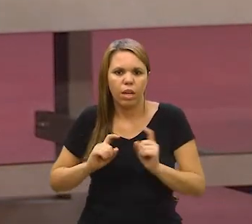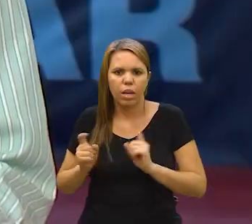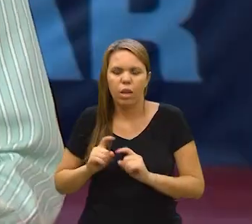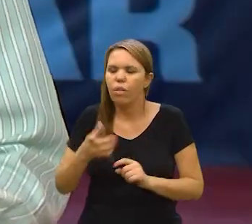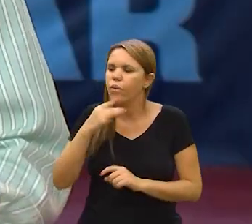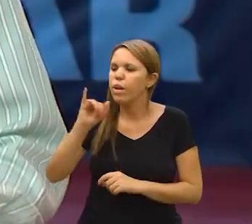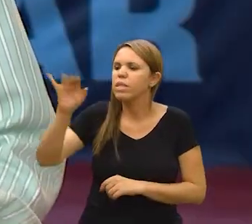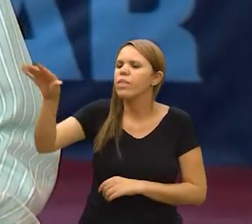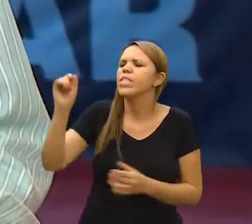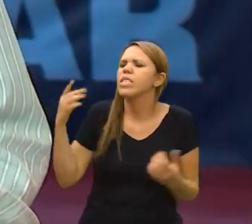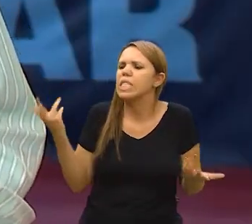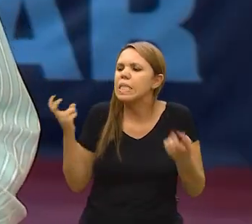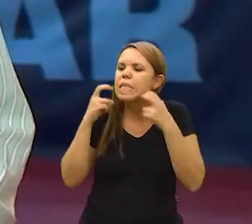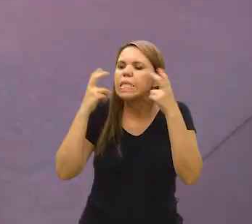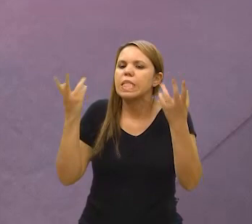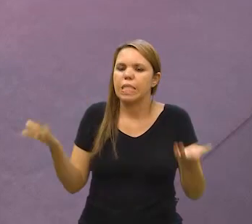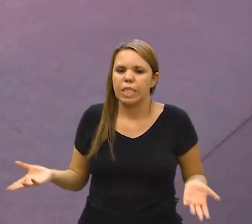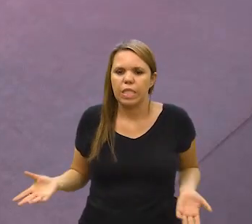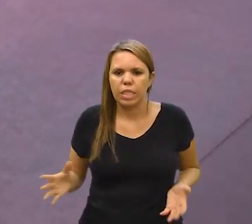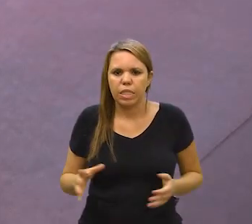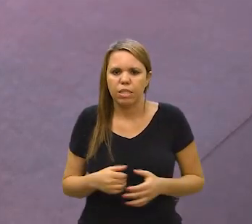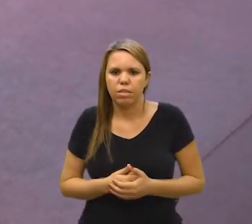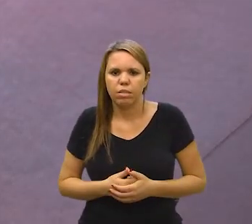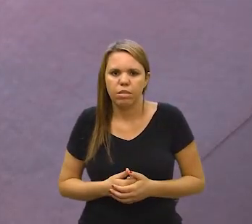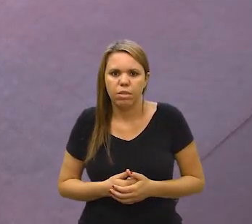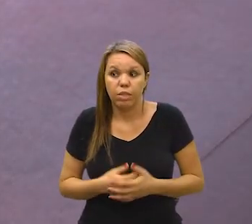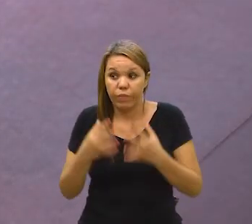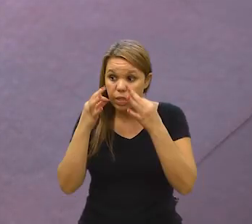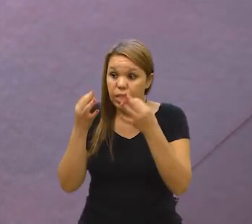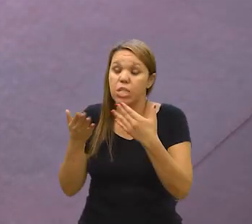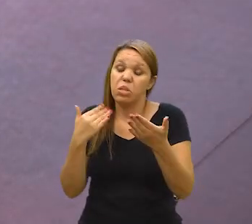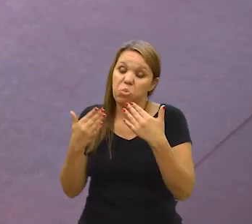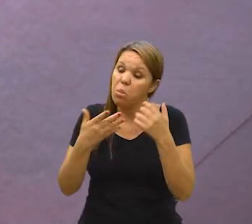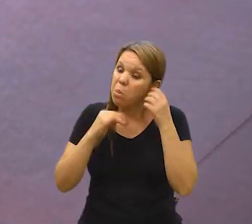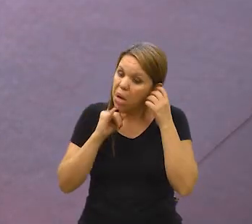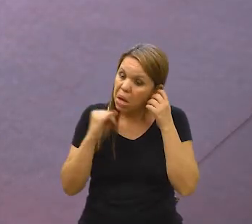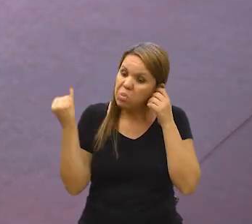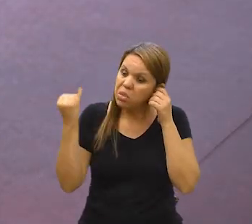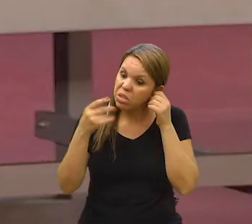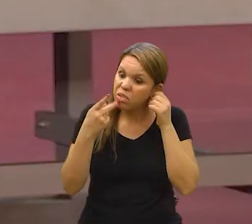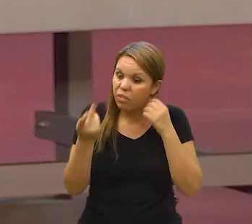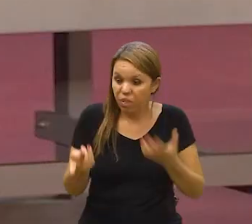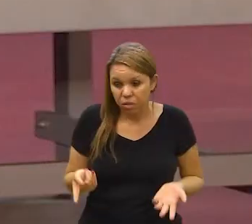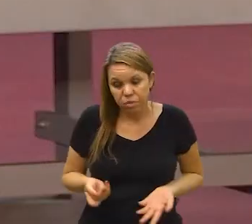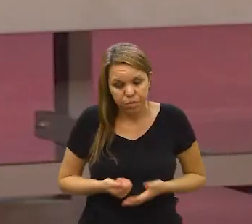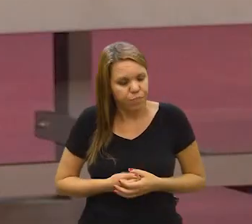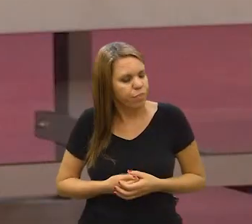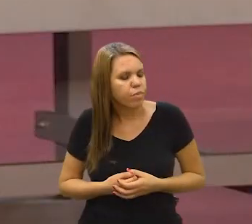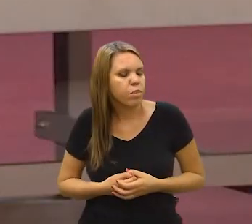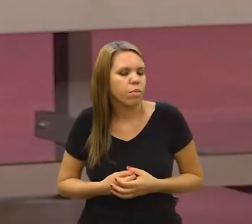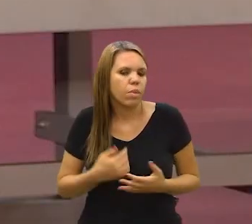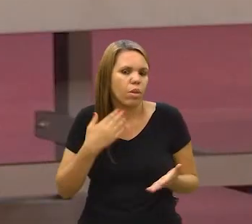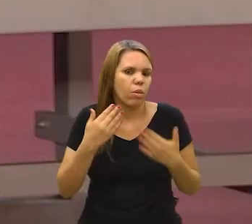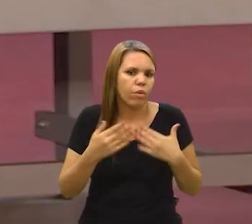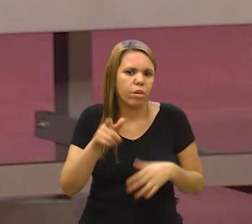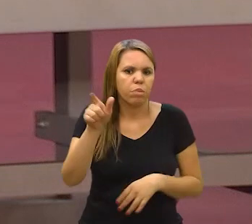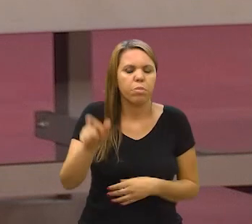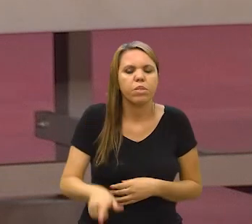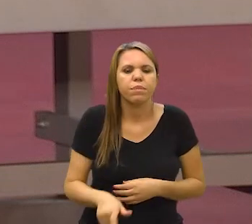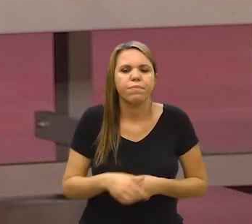desse... pai, o que você tá fazendo Não, aí? E o pior de tudo é que eles estavam dando atenção pro meu pai, alguma coisa importante ele tava falando. E numa dessas conversas com uma